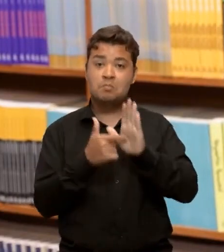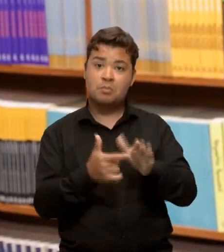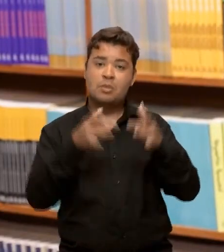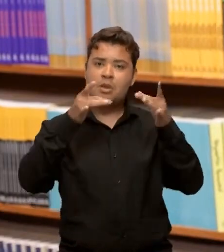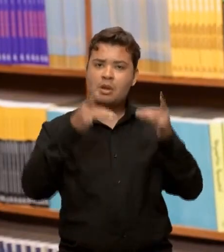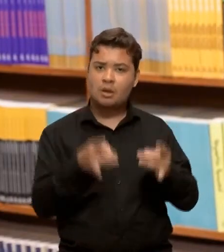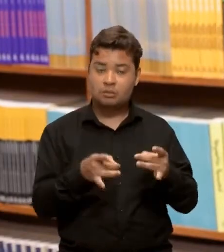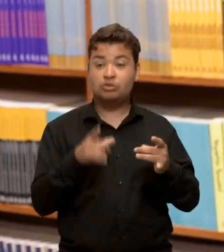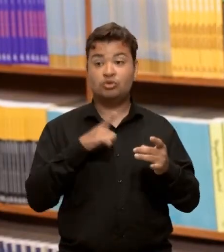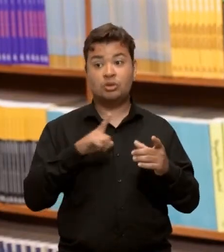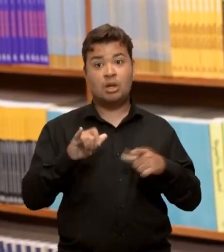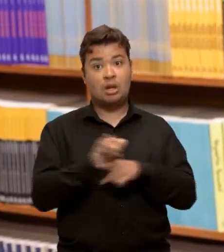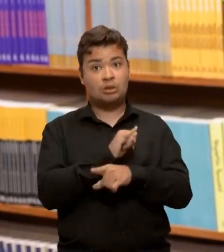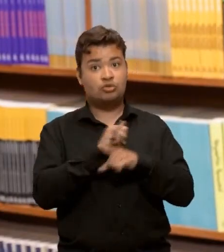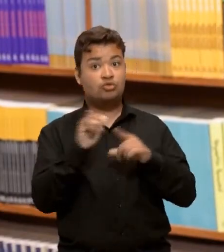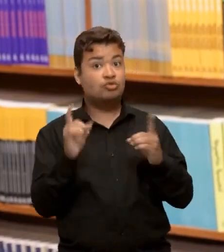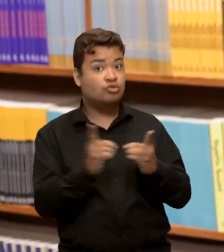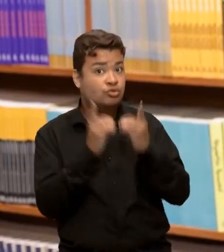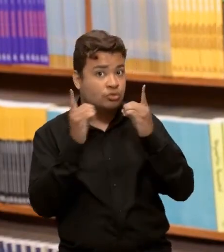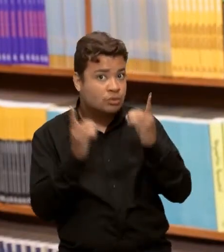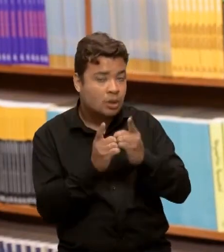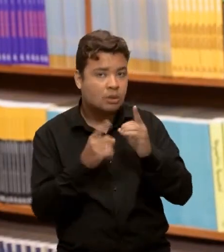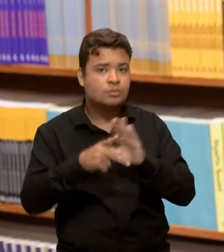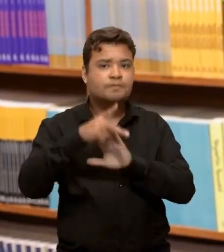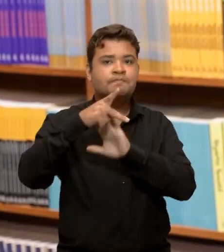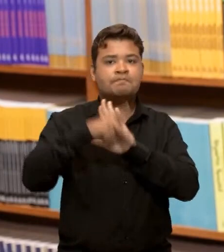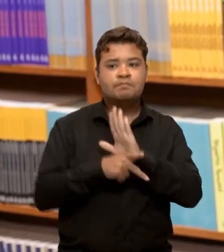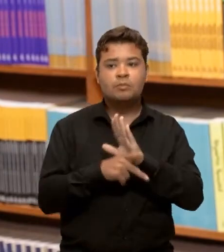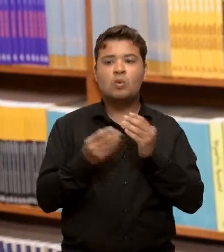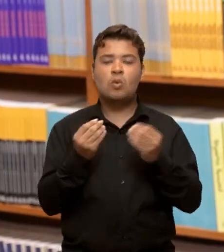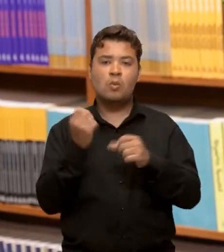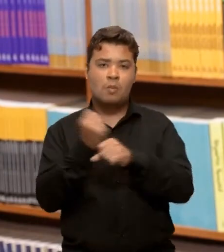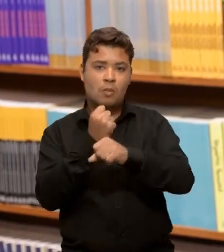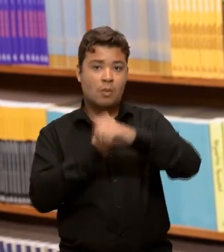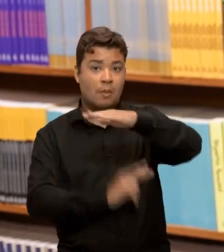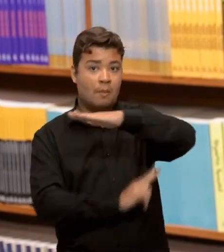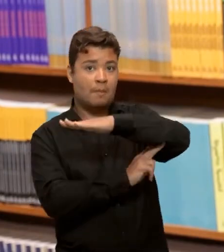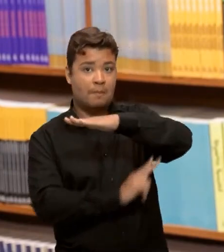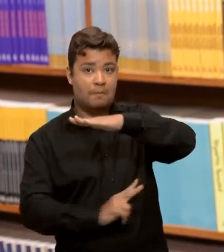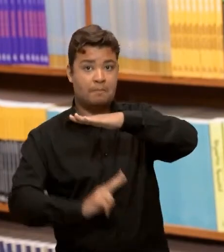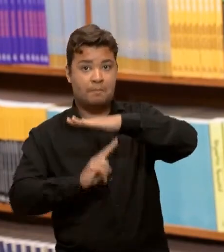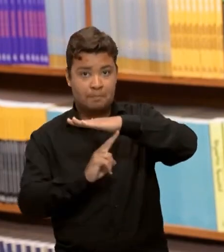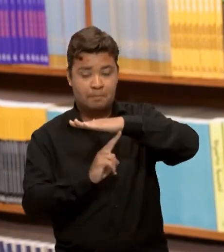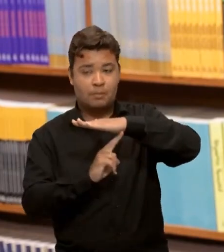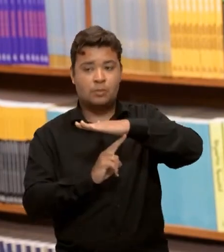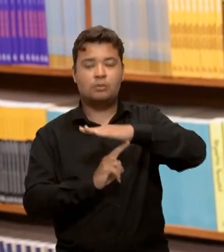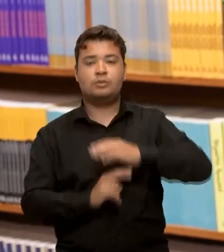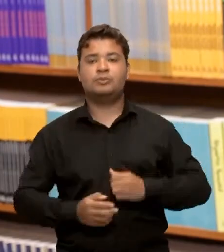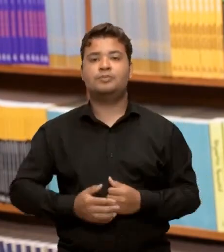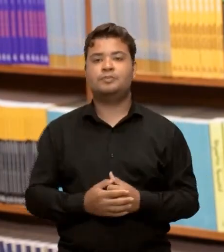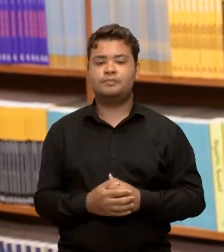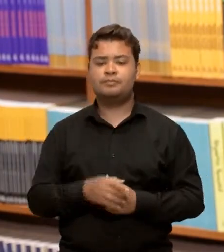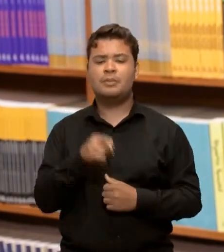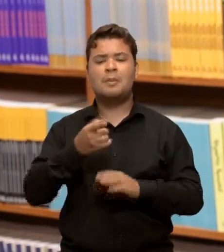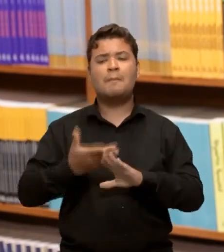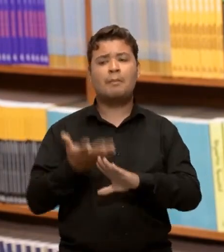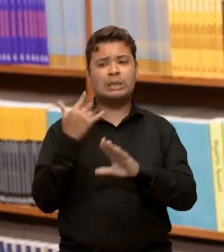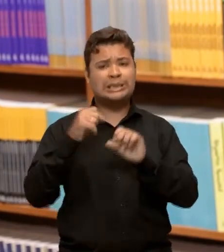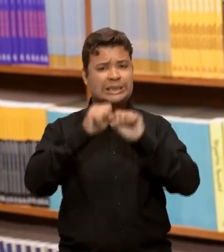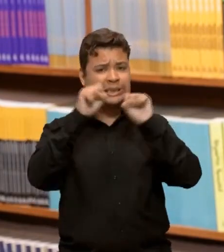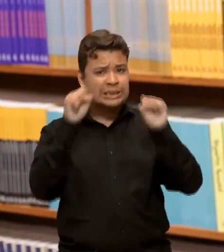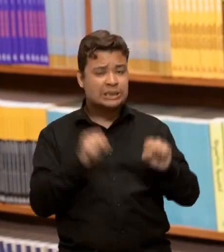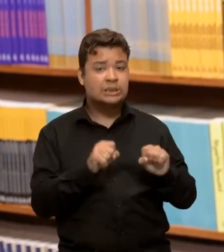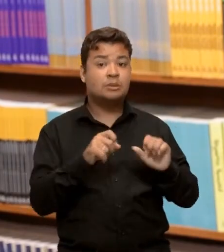maneira didática o projeto estrutural de uma ponte em concreto armado com duas longarinas, sistema típico para